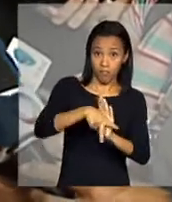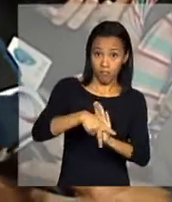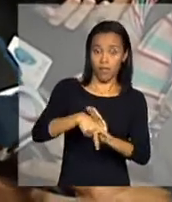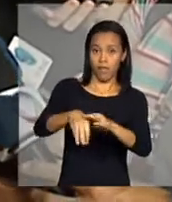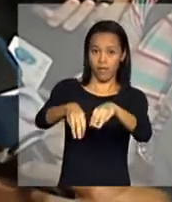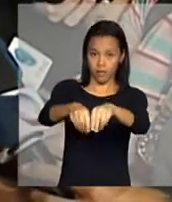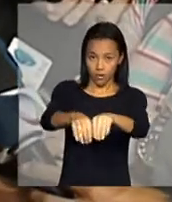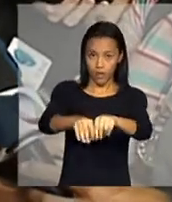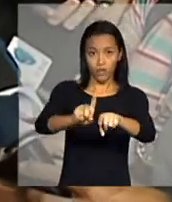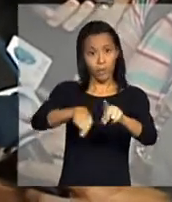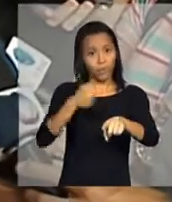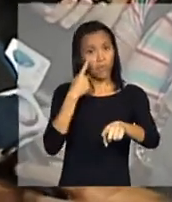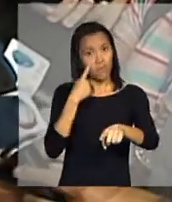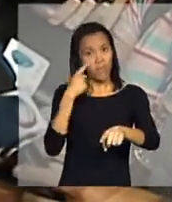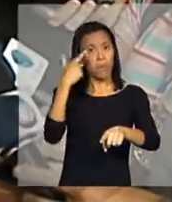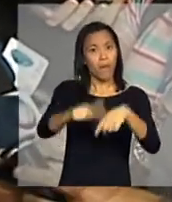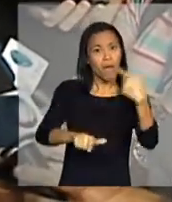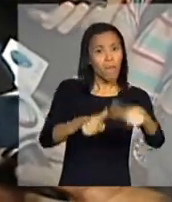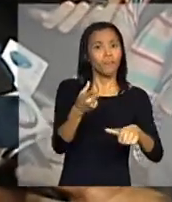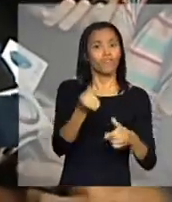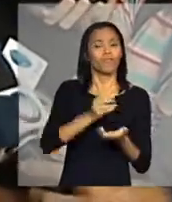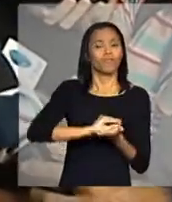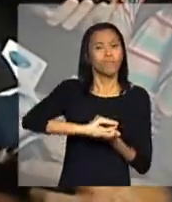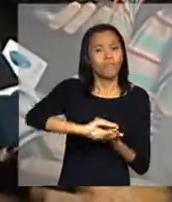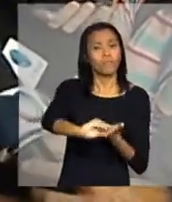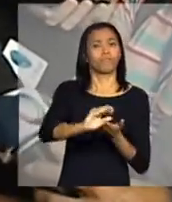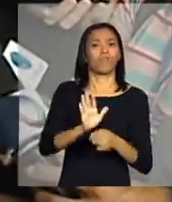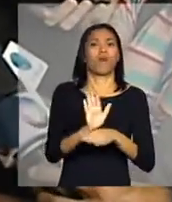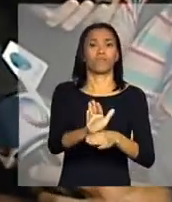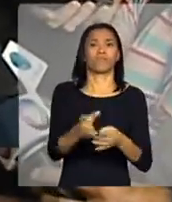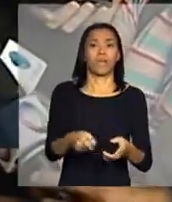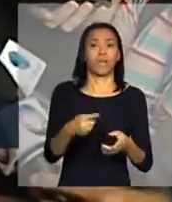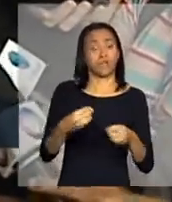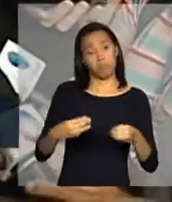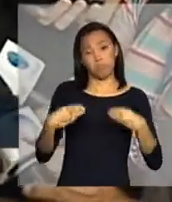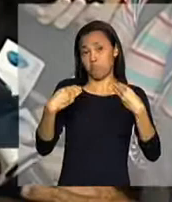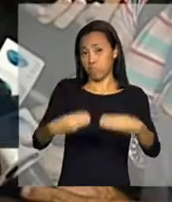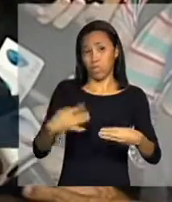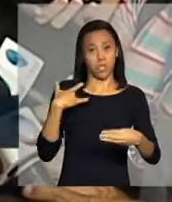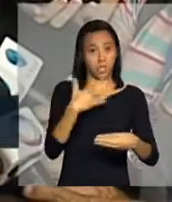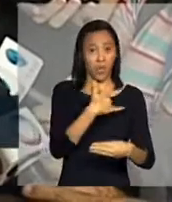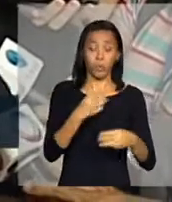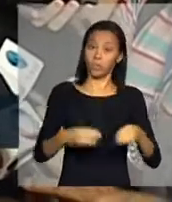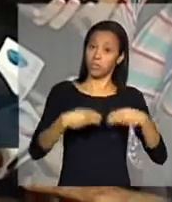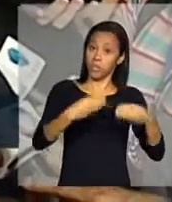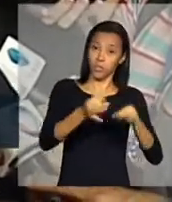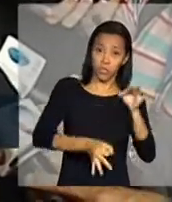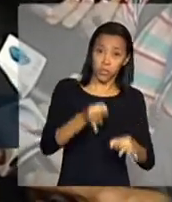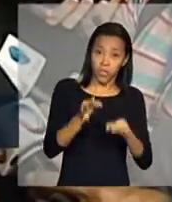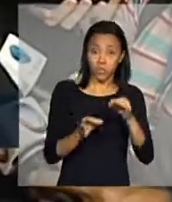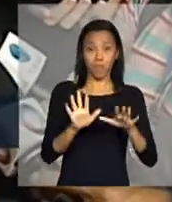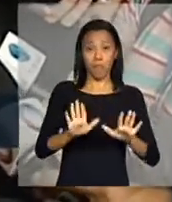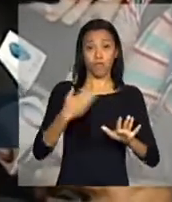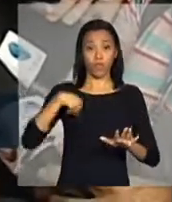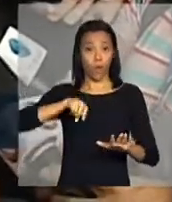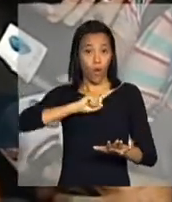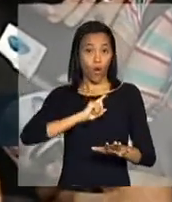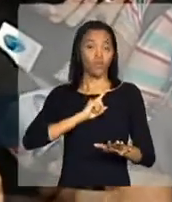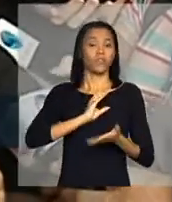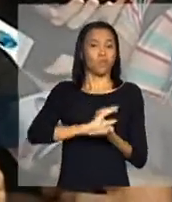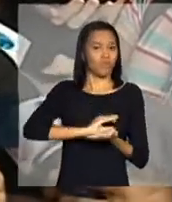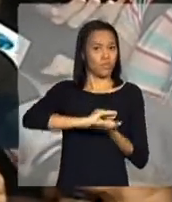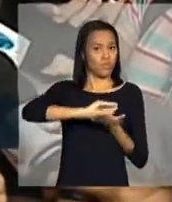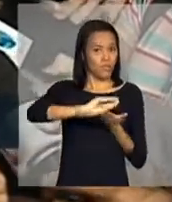essa demanda e nós vamos buscar mais recursos para viabilizar isso. Se tiver Ministério da Saúde, se tiver Ministério da Justiça. Agora, nós estamos financiando